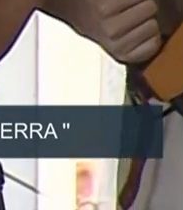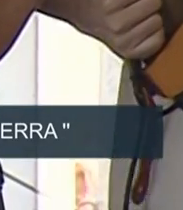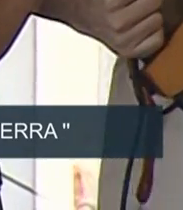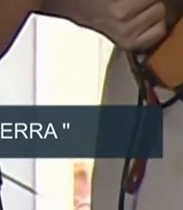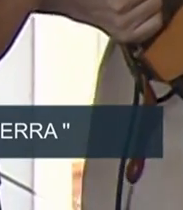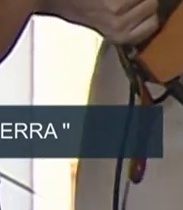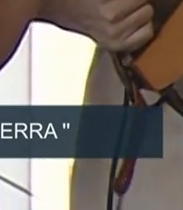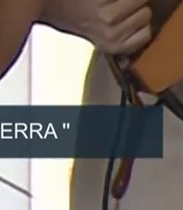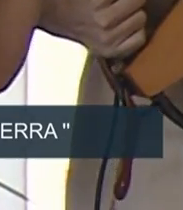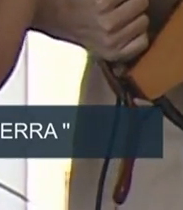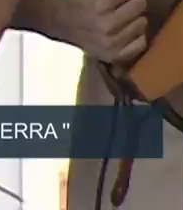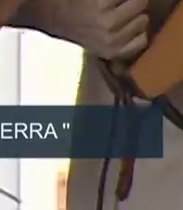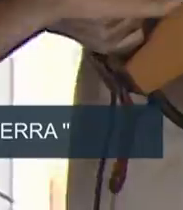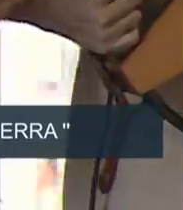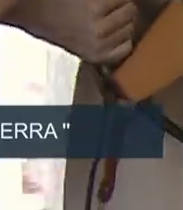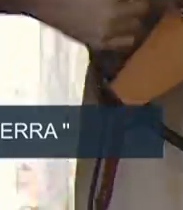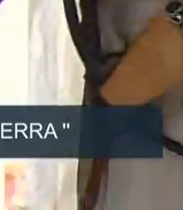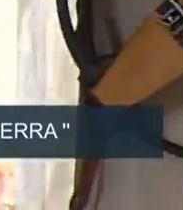feliz.